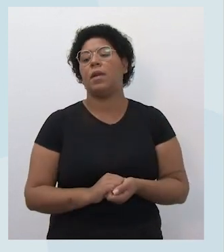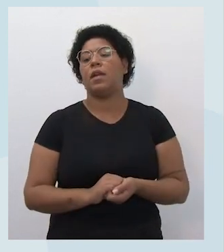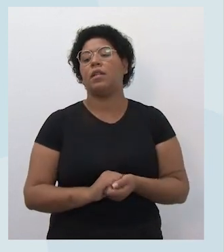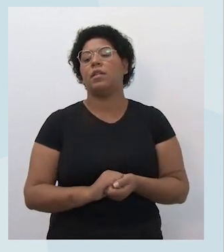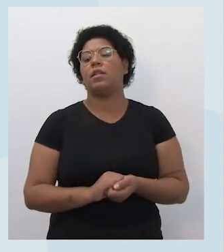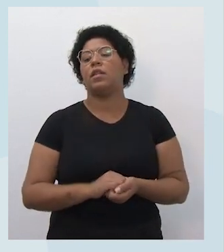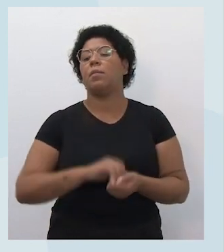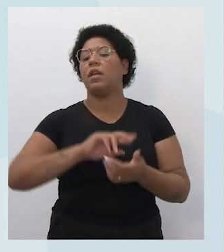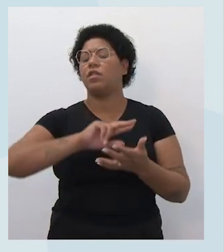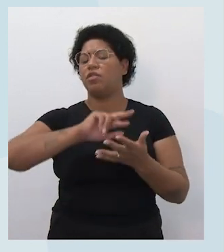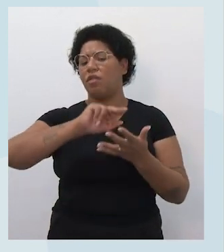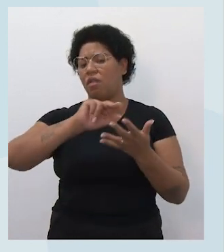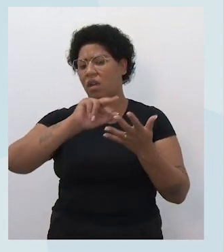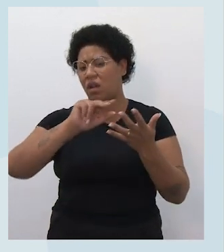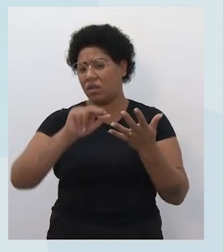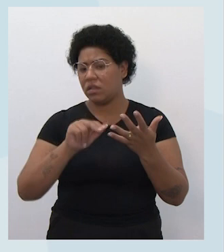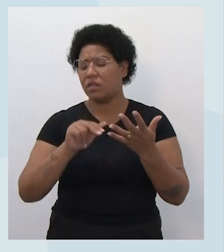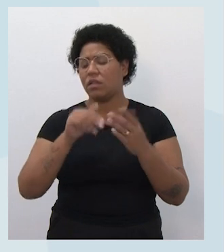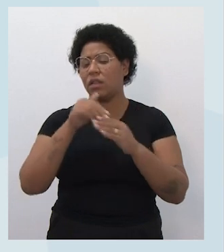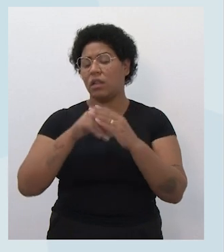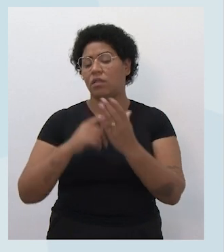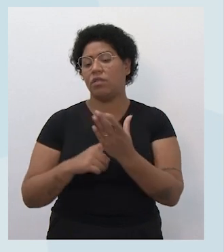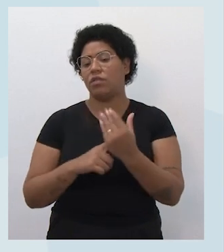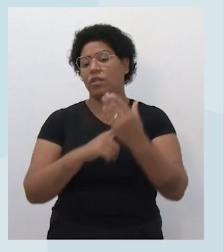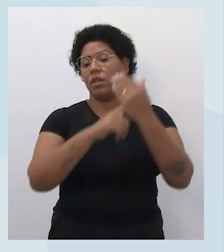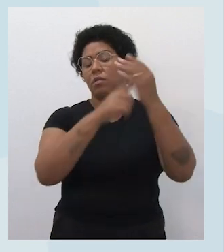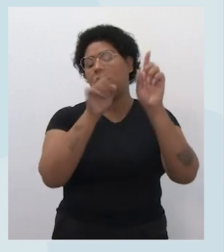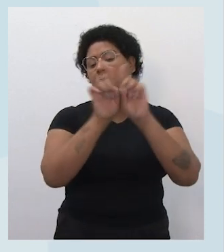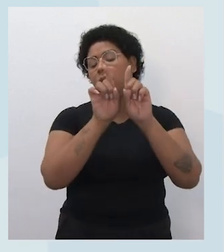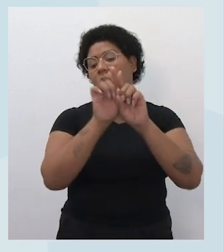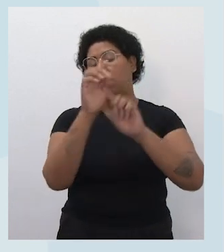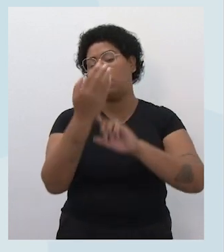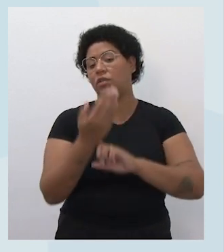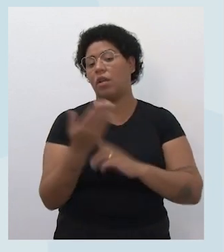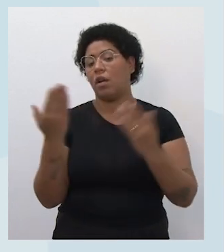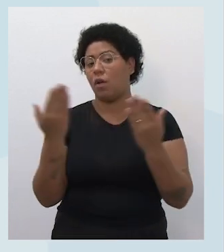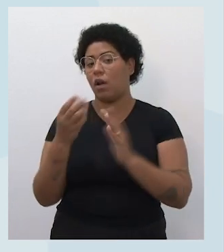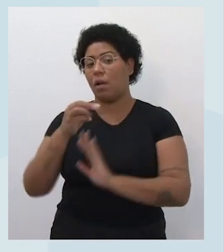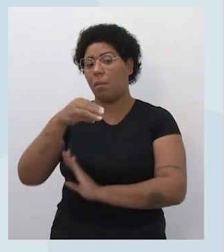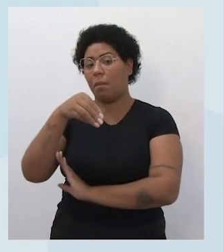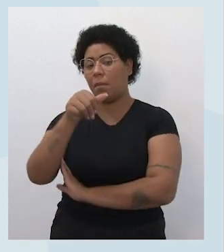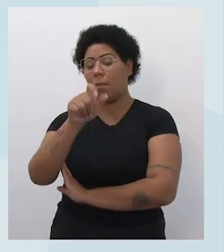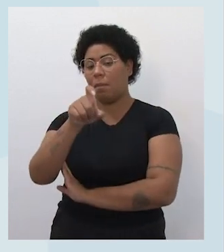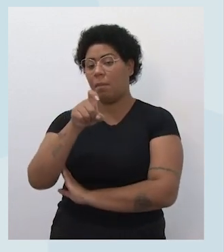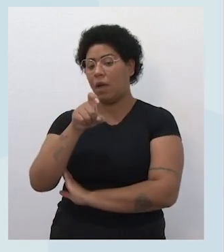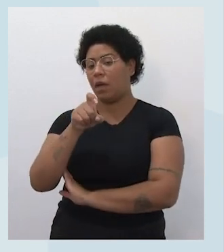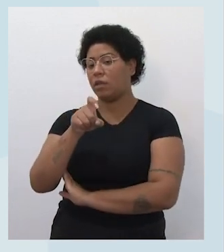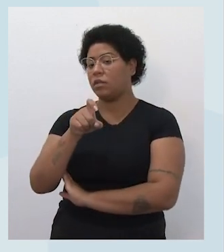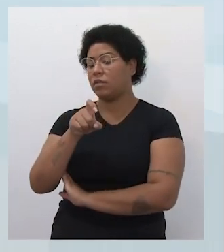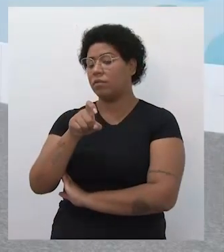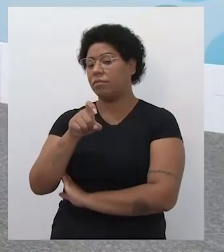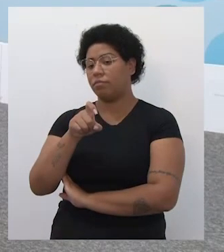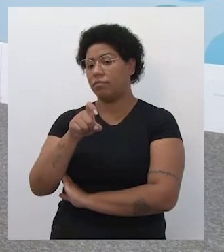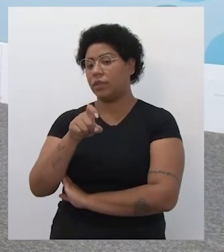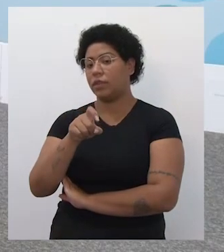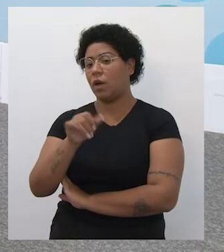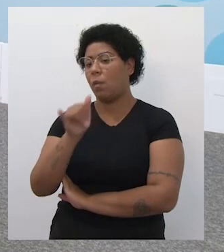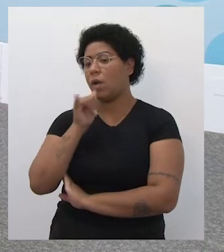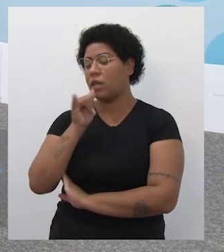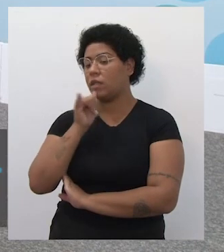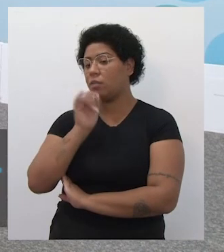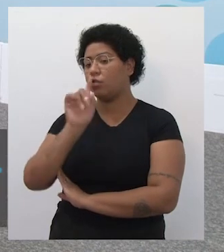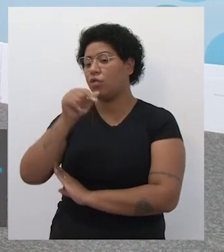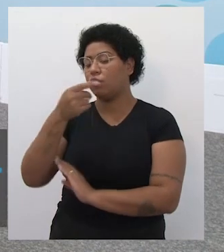outras fontes, né? Passa agora para o Max, vai dar um exemplo prático aí de um